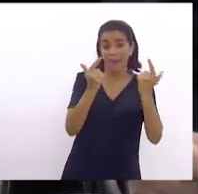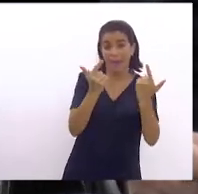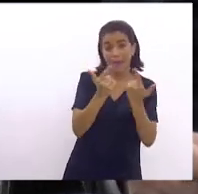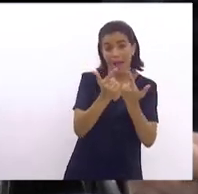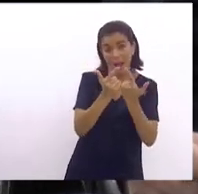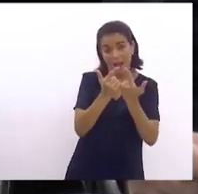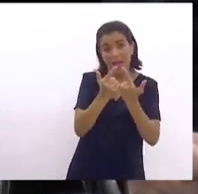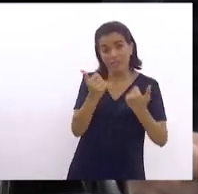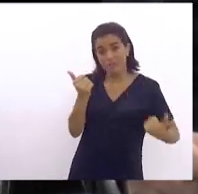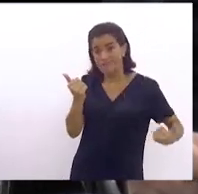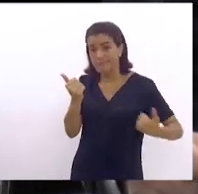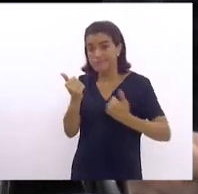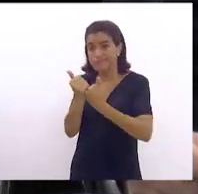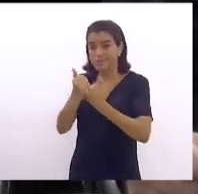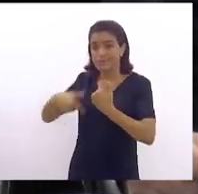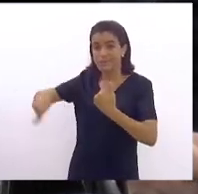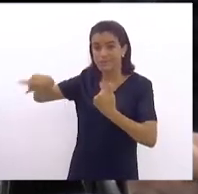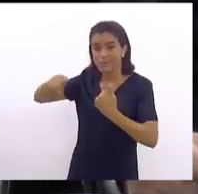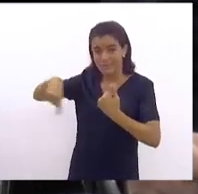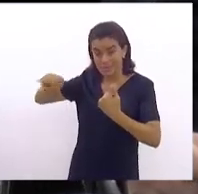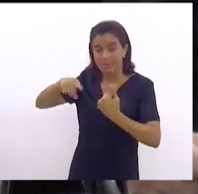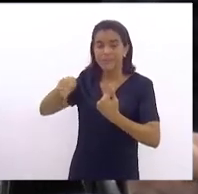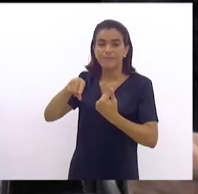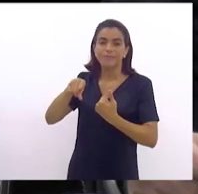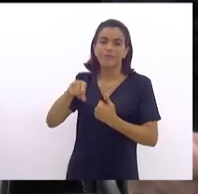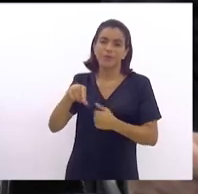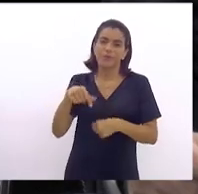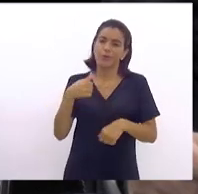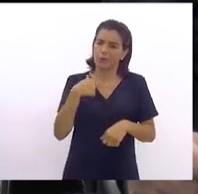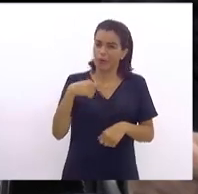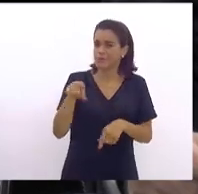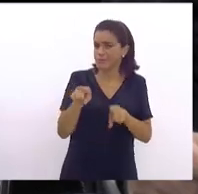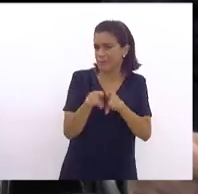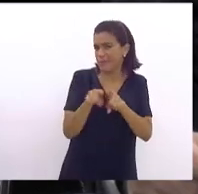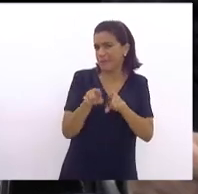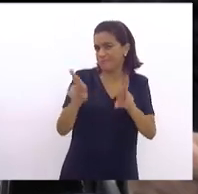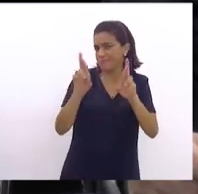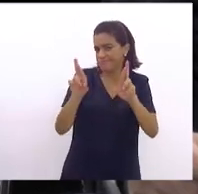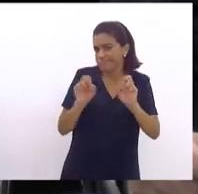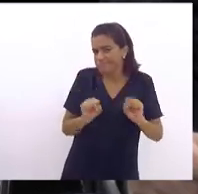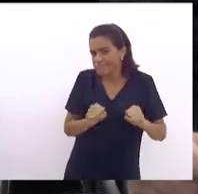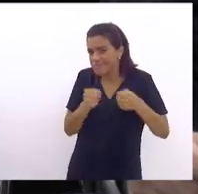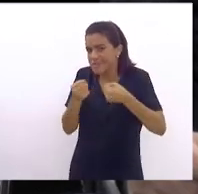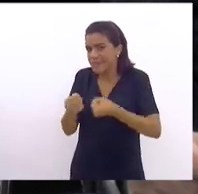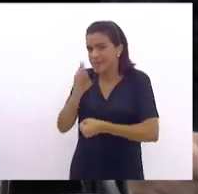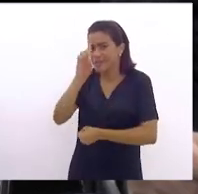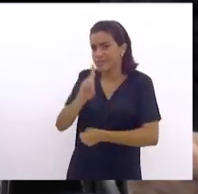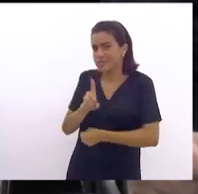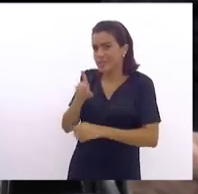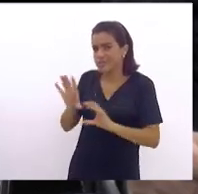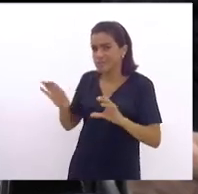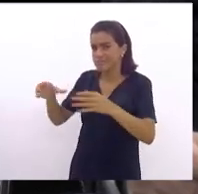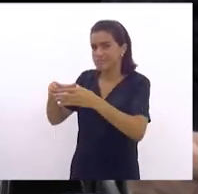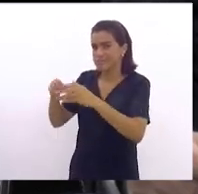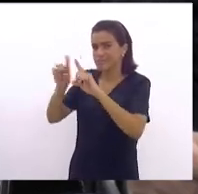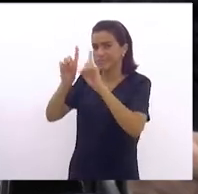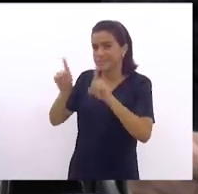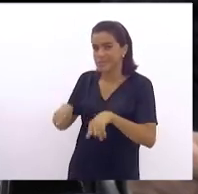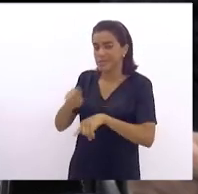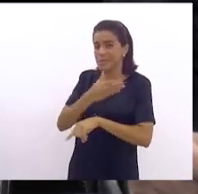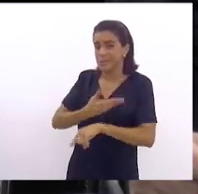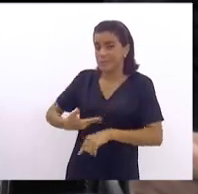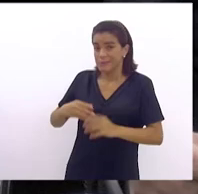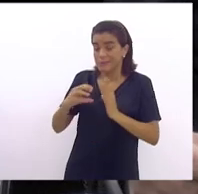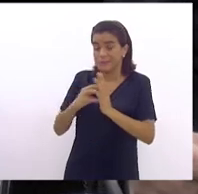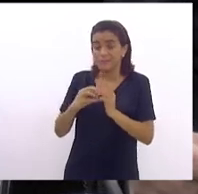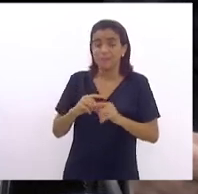junto com eles, como é o nosso desejo, diuturnamente, não é, na defesa dos seus direitos. Mas eu